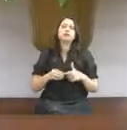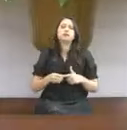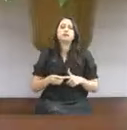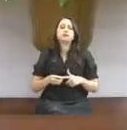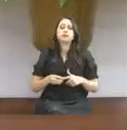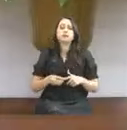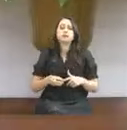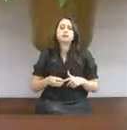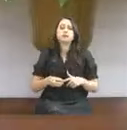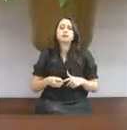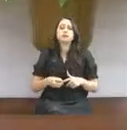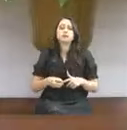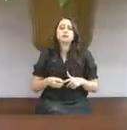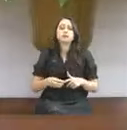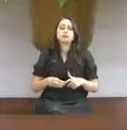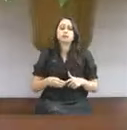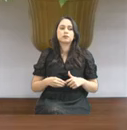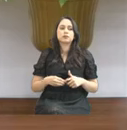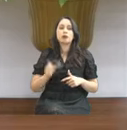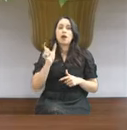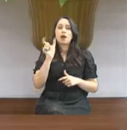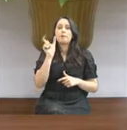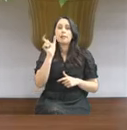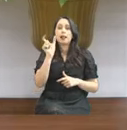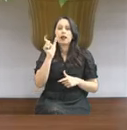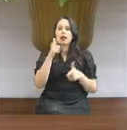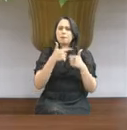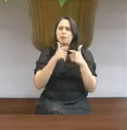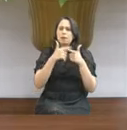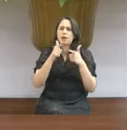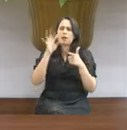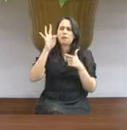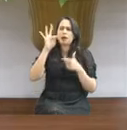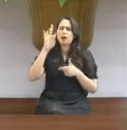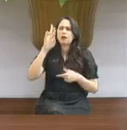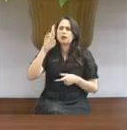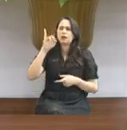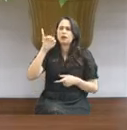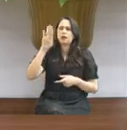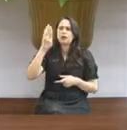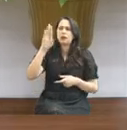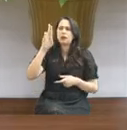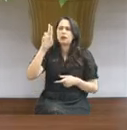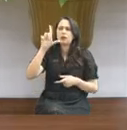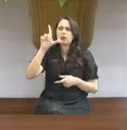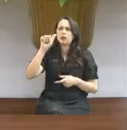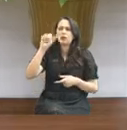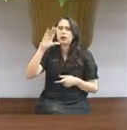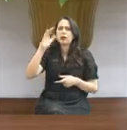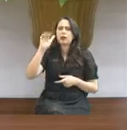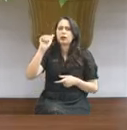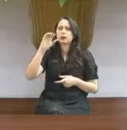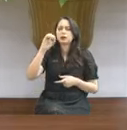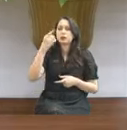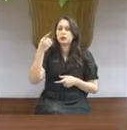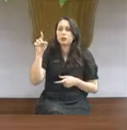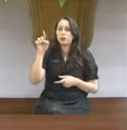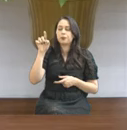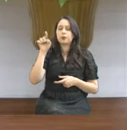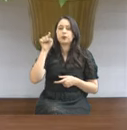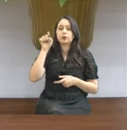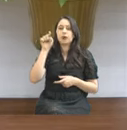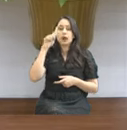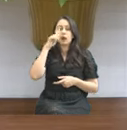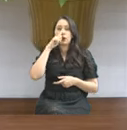quero cansá-los. Essa palavra tribulação, ela vem do mundo greco-romano. Quem trabalha com grego, o grego trabalha com imagens.